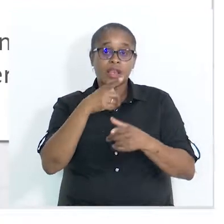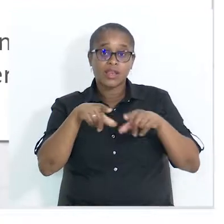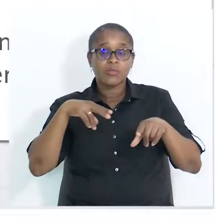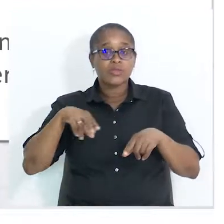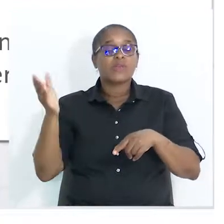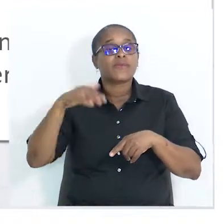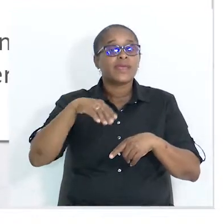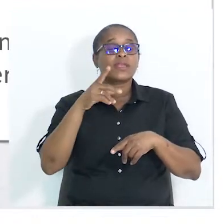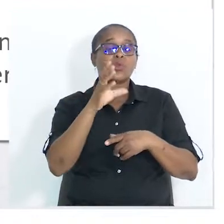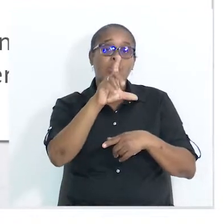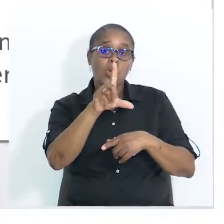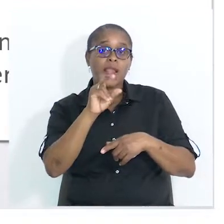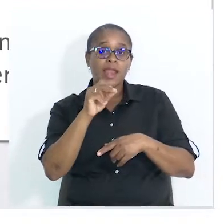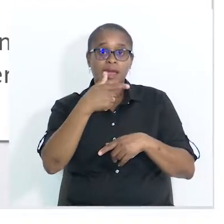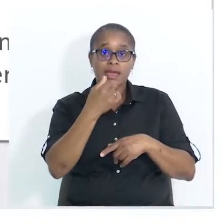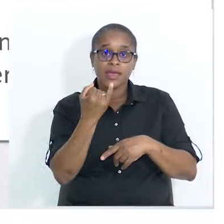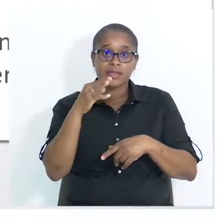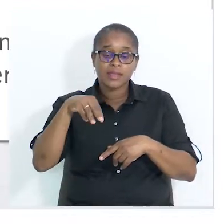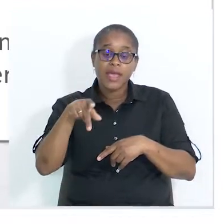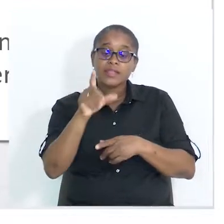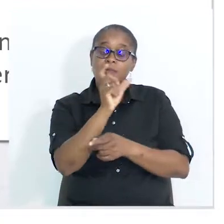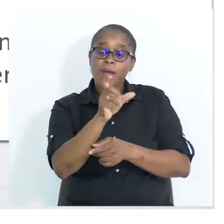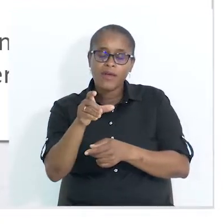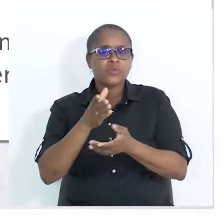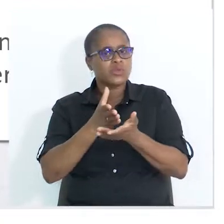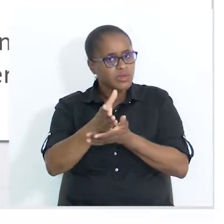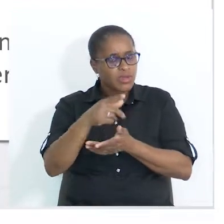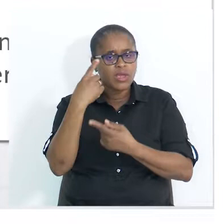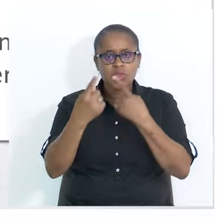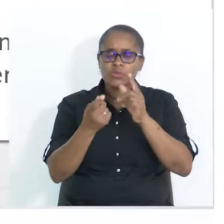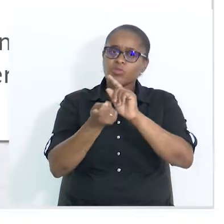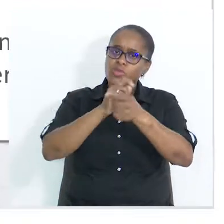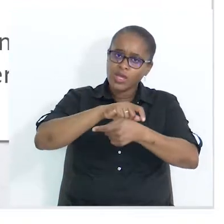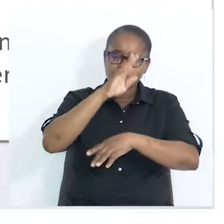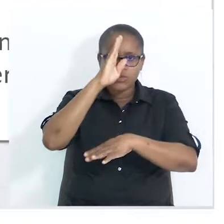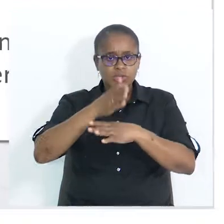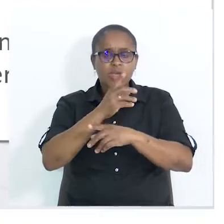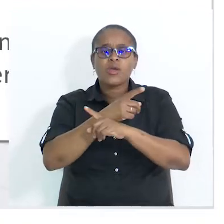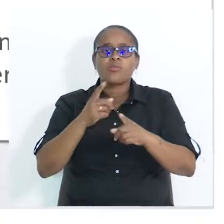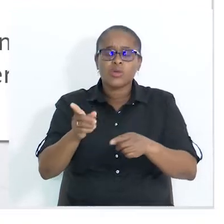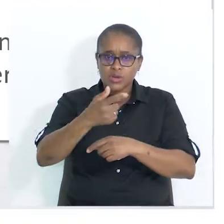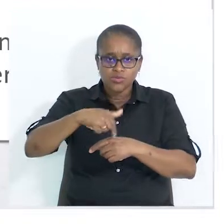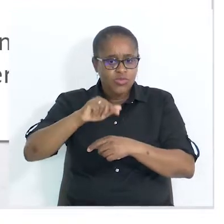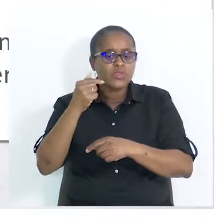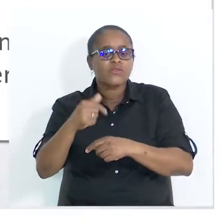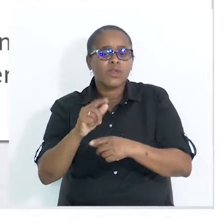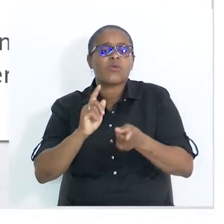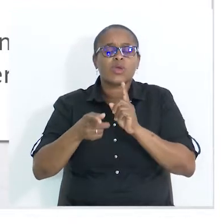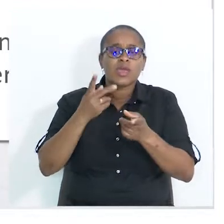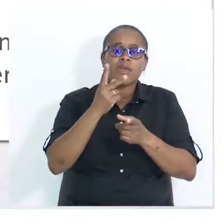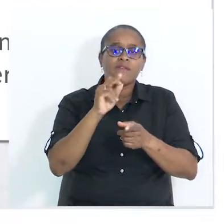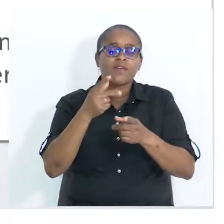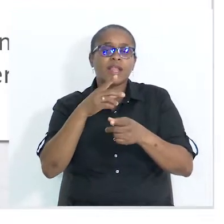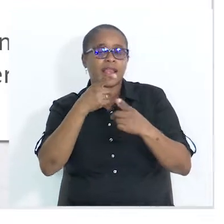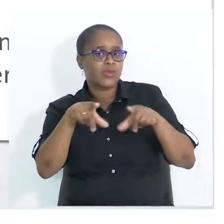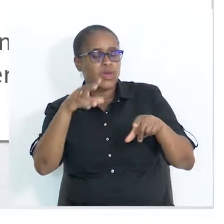oriunda do latim, e essas palavras mantiveram. Alguma transformação vai acontecer porque nós tivemos aquilo que é a